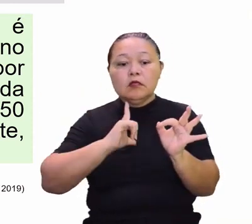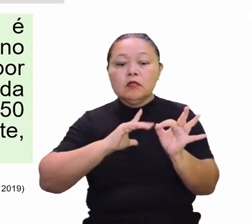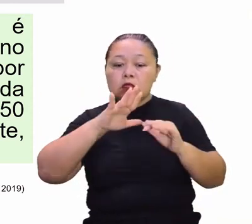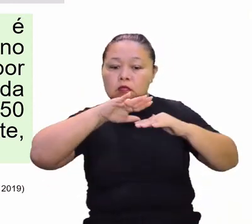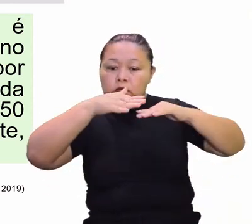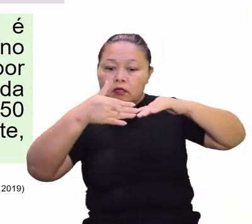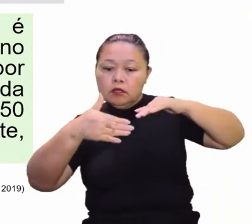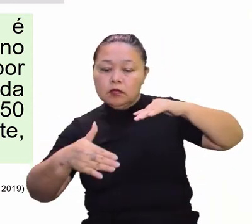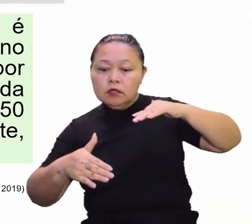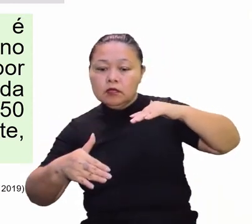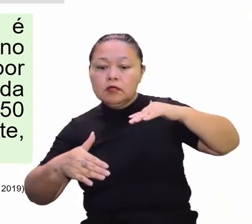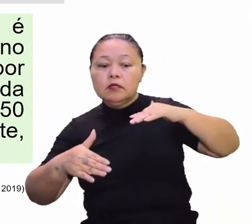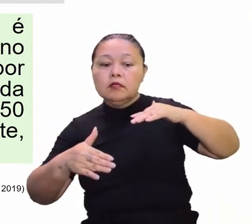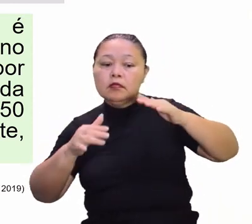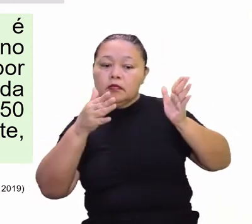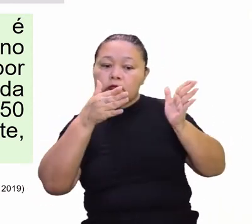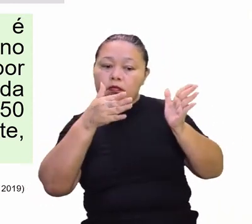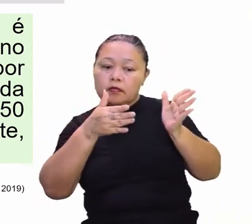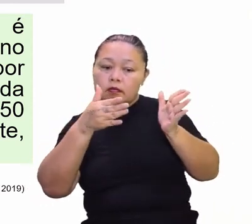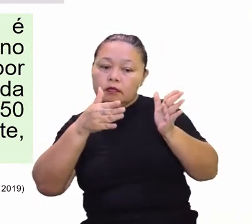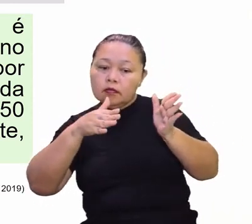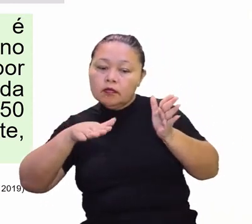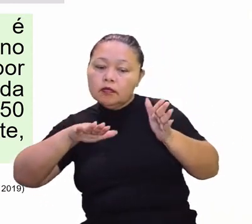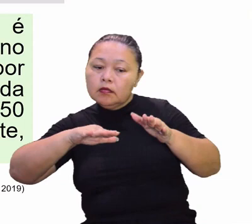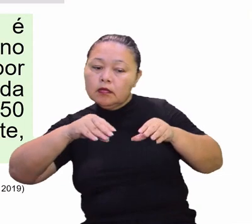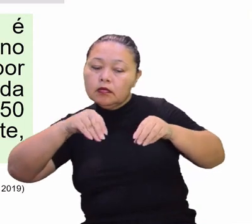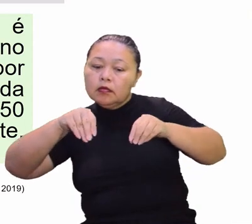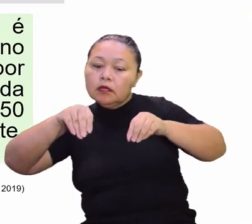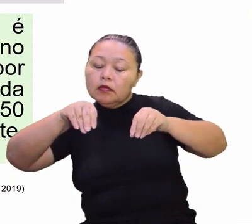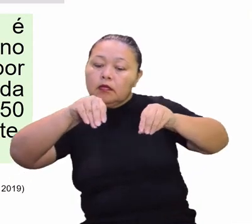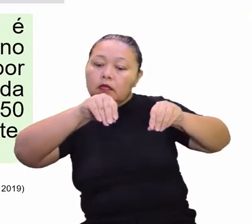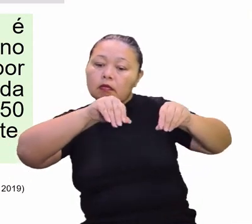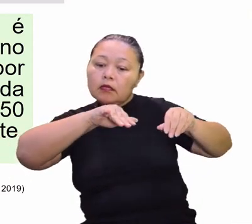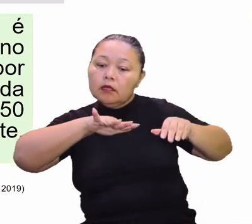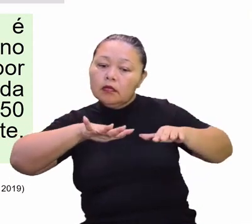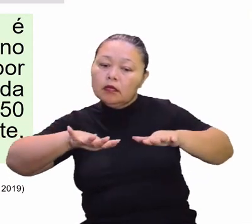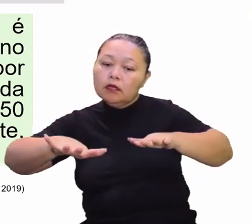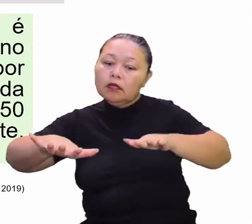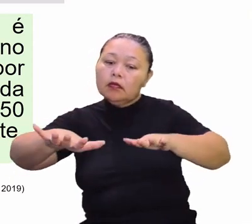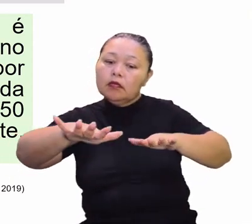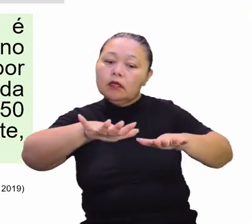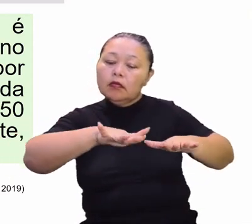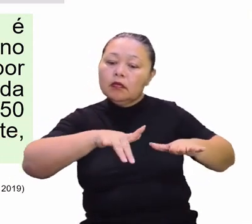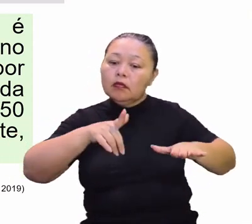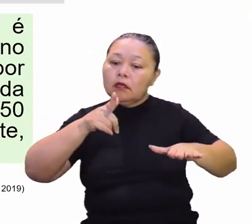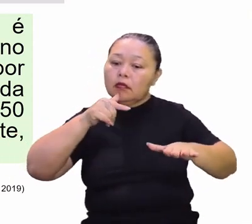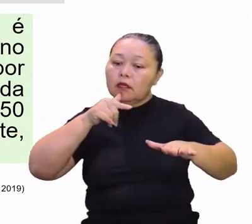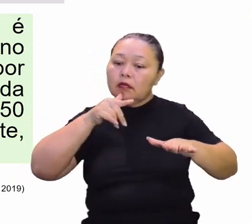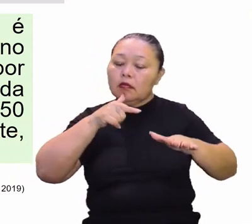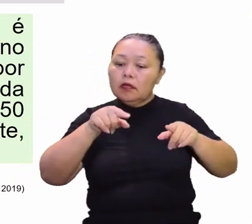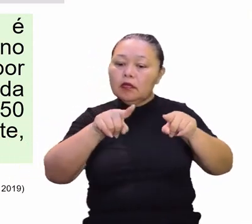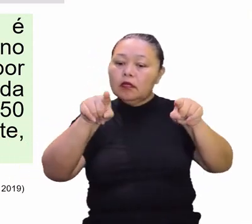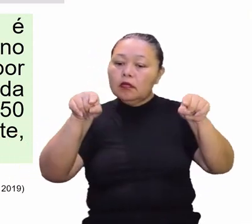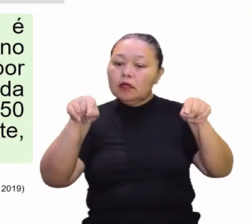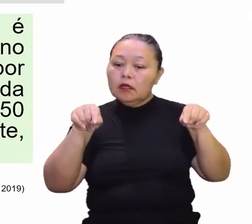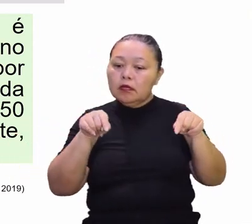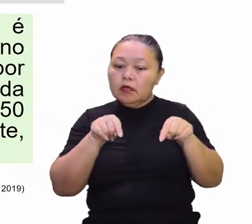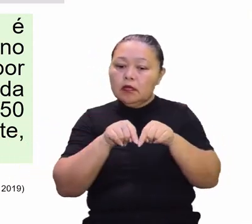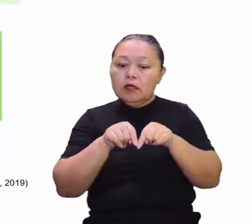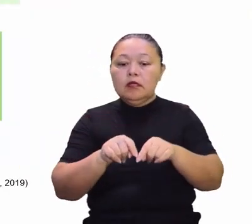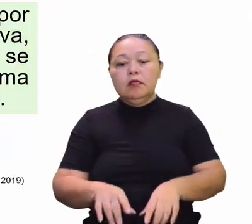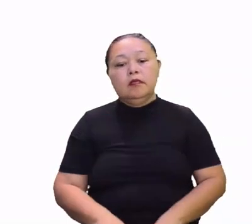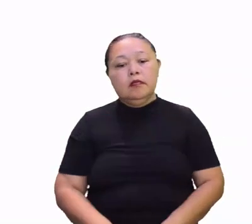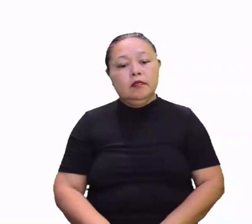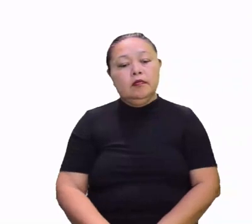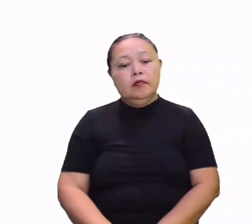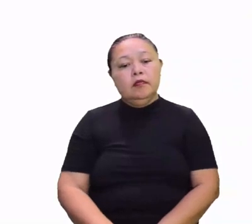Essa depressão apresenta-se, em parte, formada por uma sedimentação fluvio-lacustre. Vamos ver